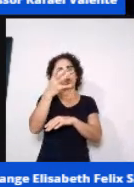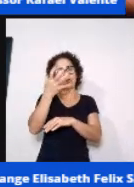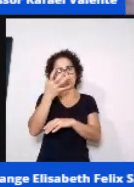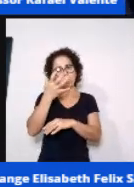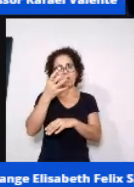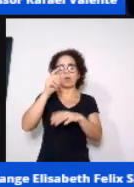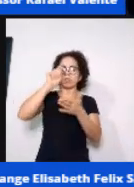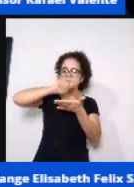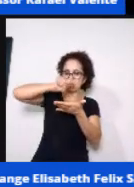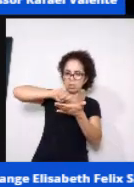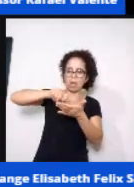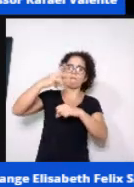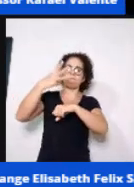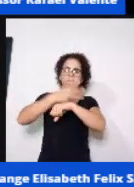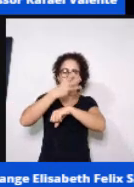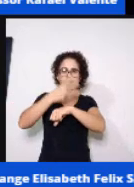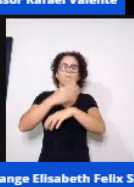caderno, escreva no WhatsApp.